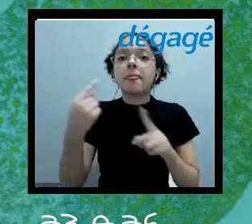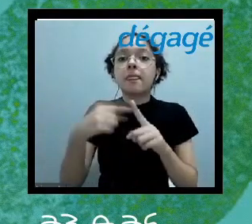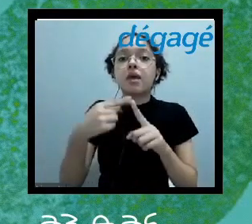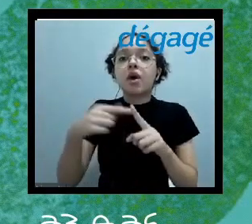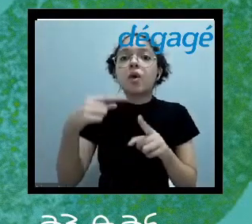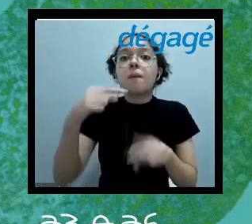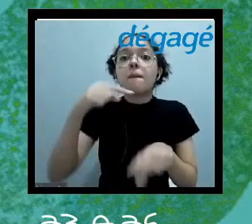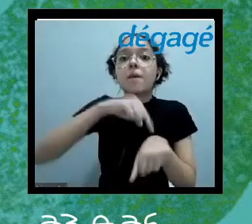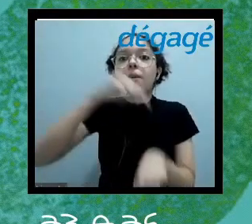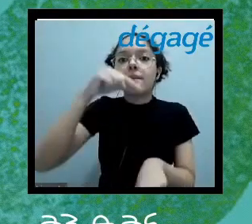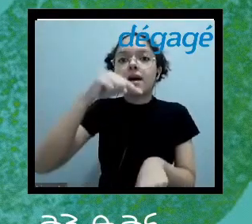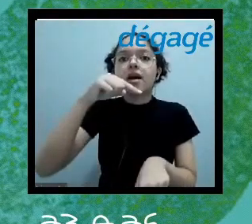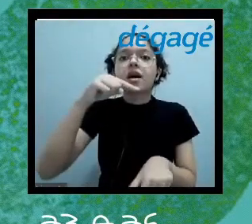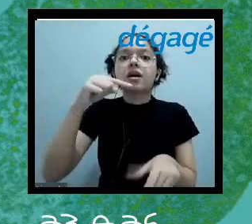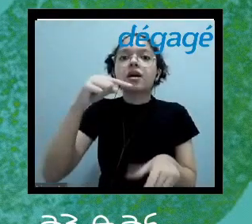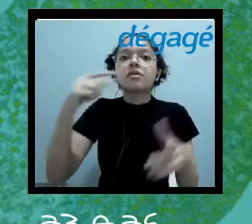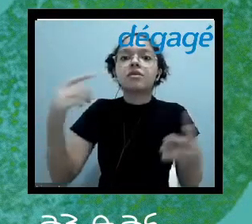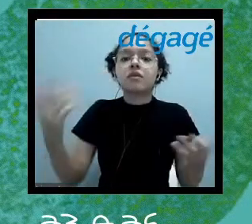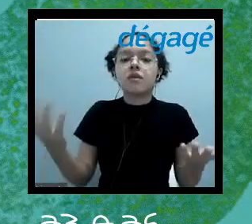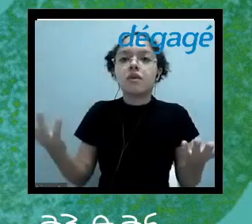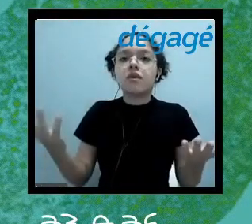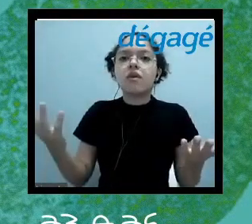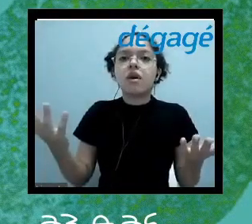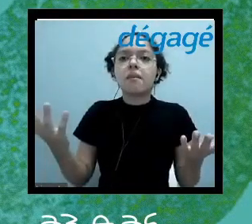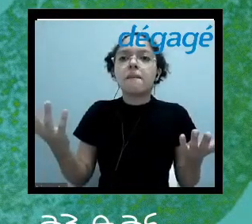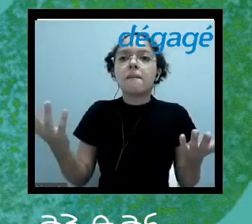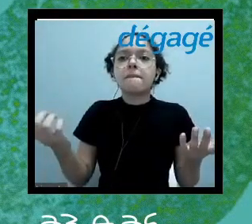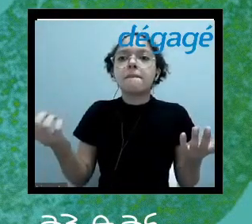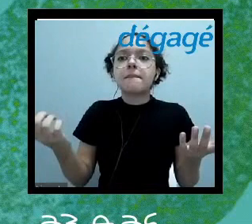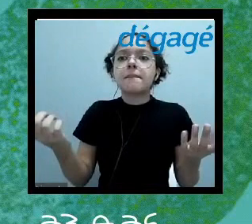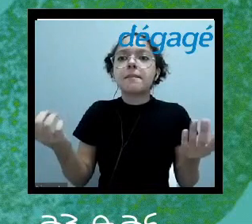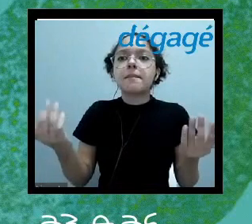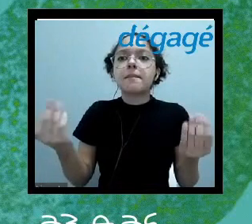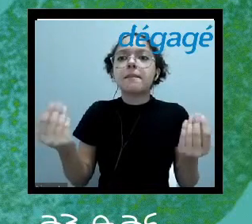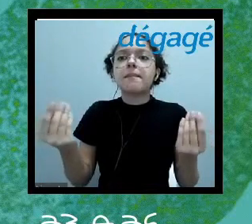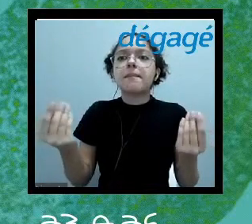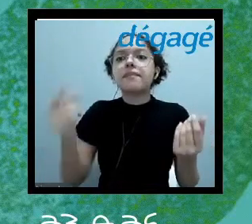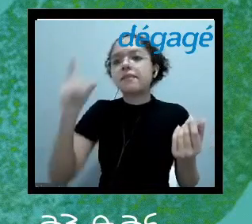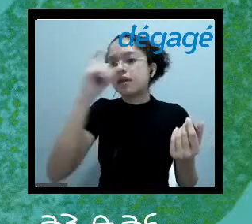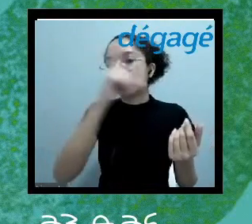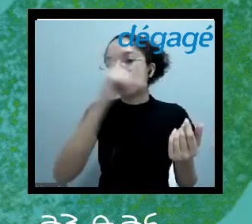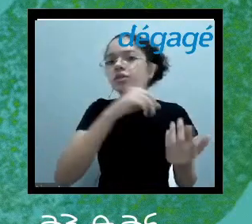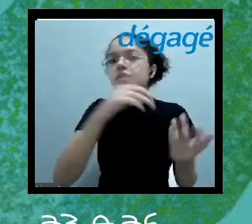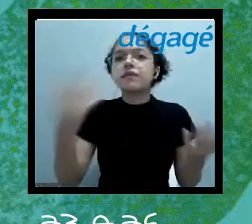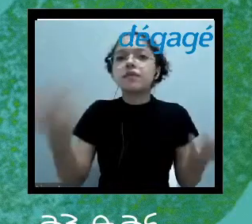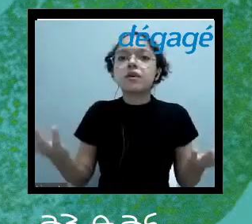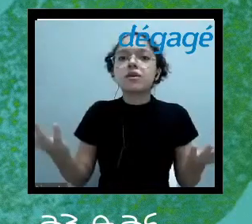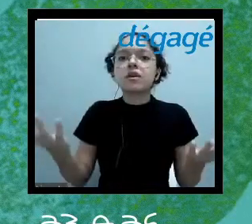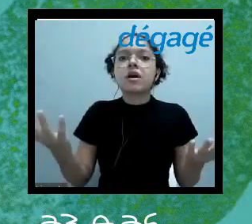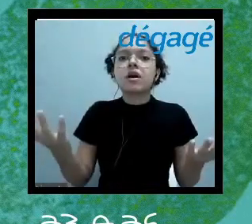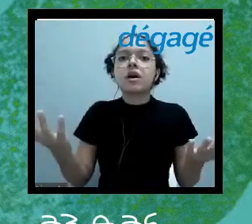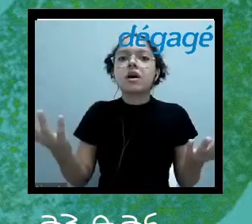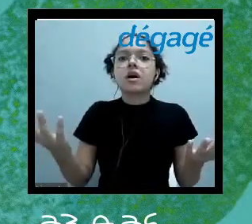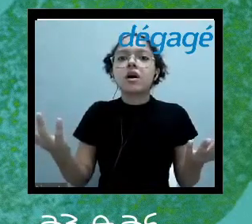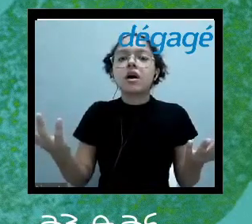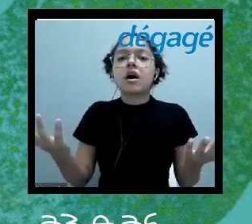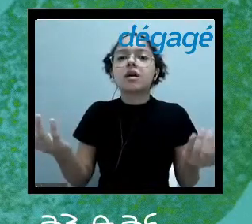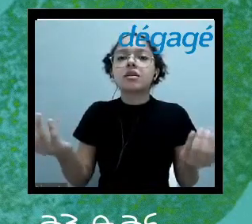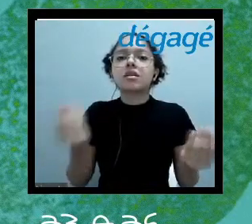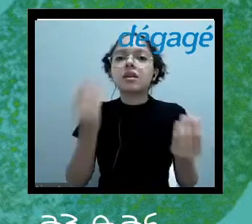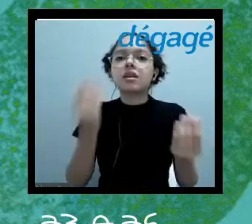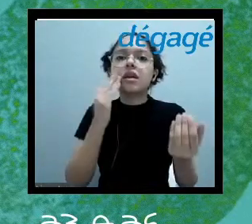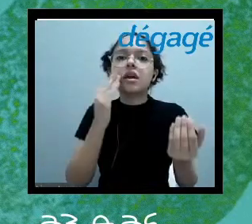música, psicóloga, informática, um belo dia ela levantou da cadeira e escreveu Hurt, Help, né? A história,